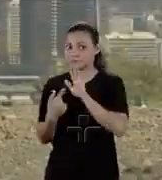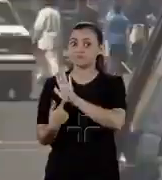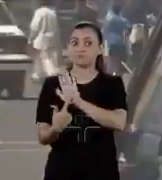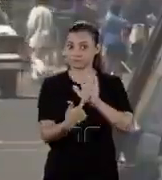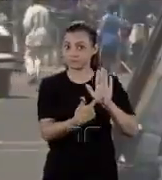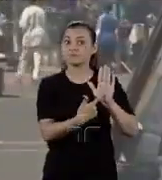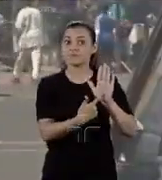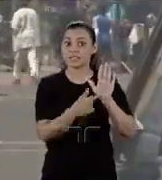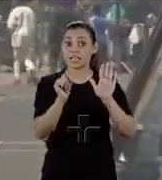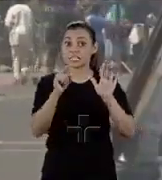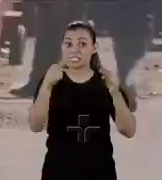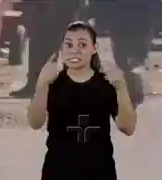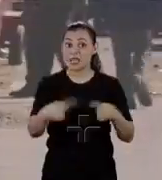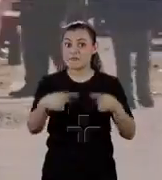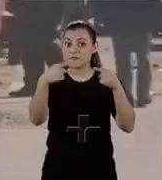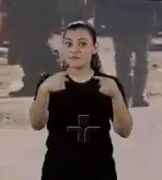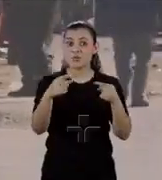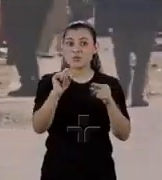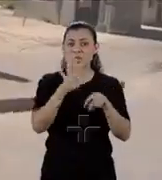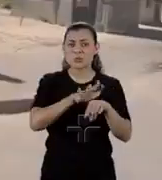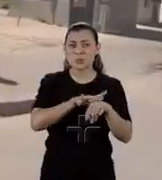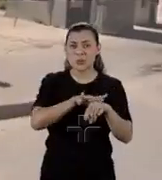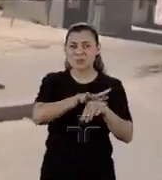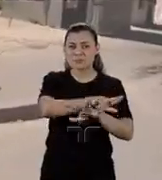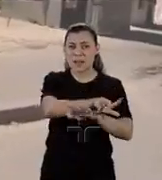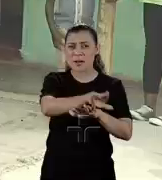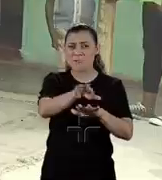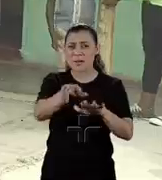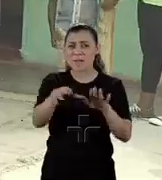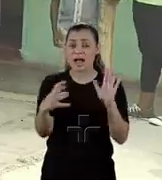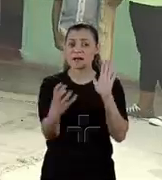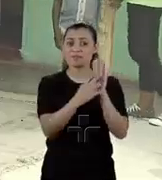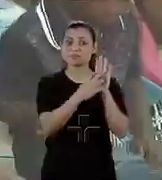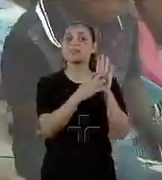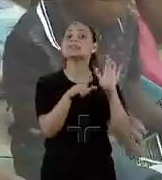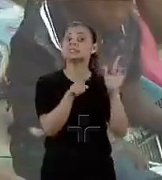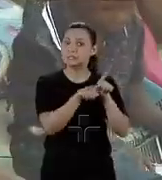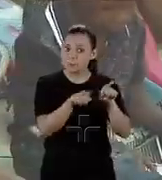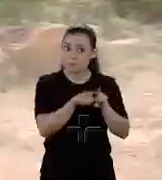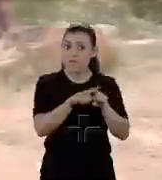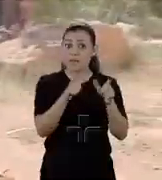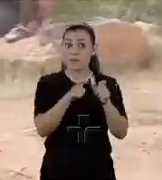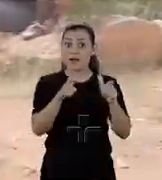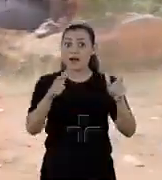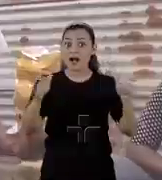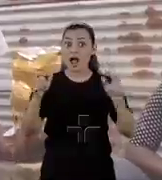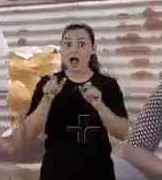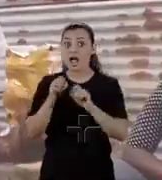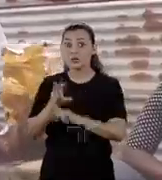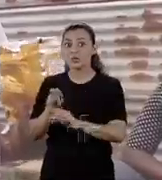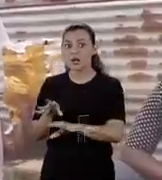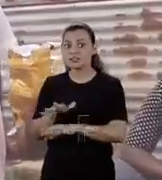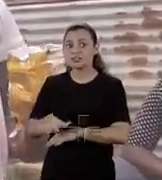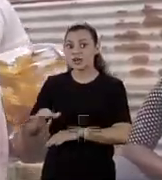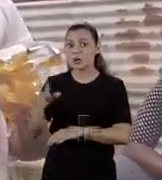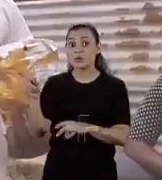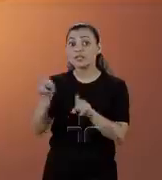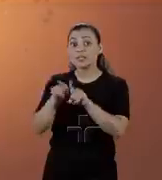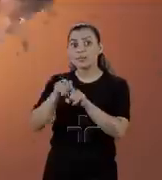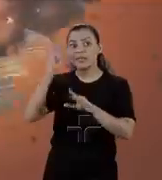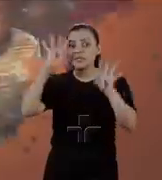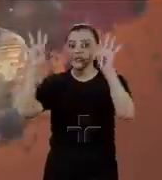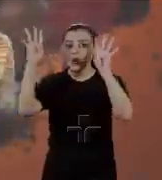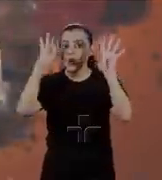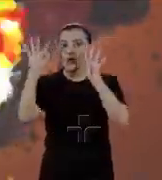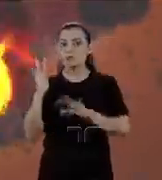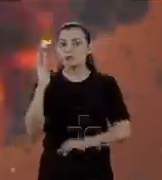Vamos mostrar os desafios no combate às doenças, como a AIDS, a ampliação da educação e os sonhos das novas gerações. Não